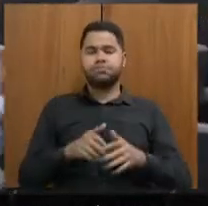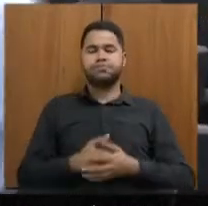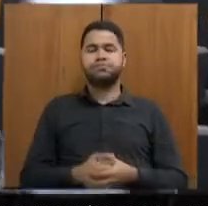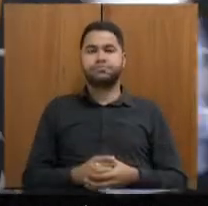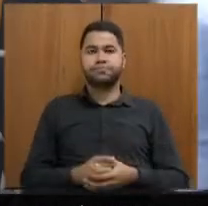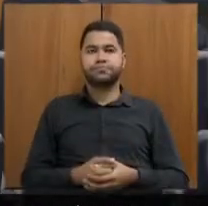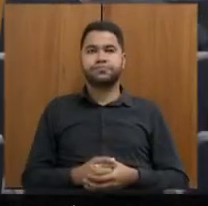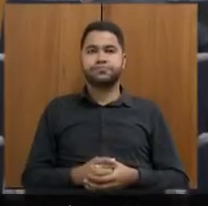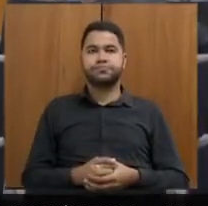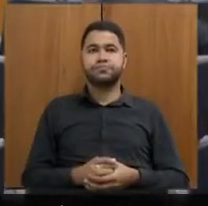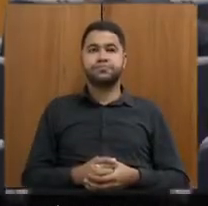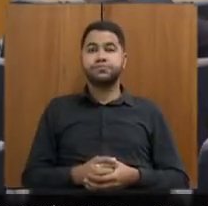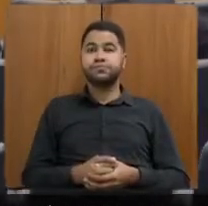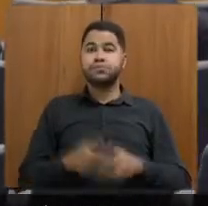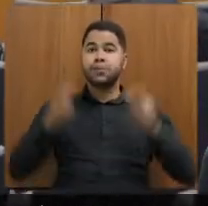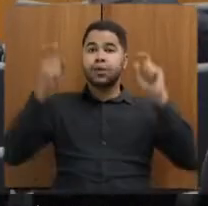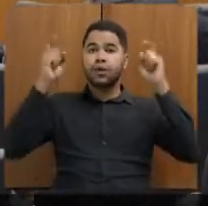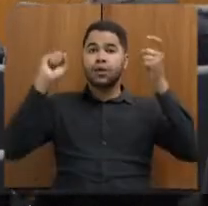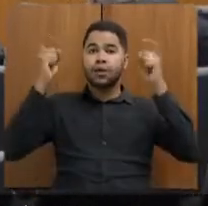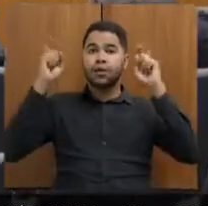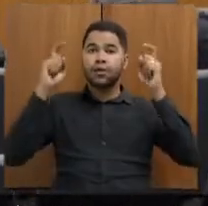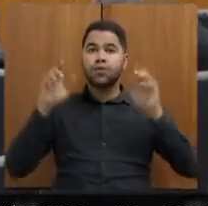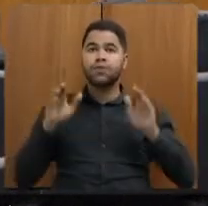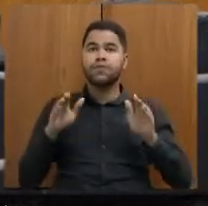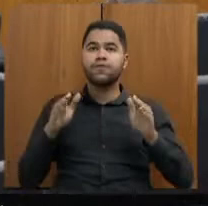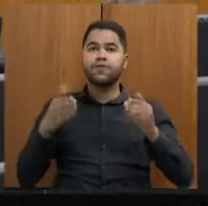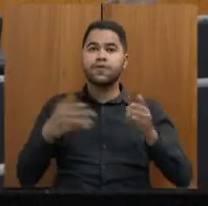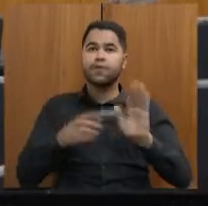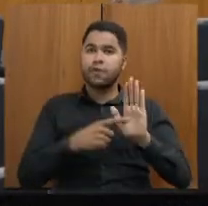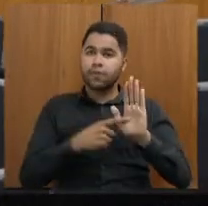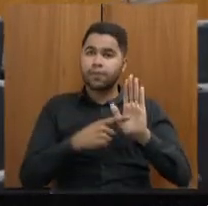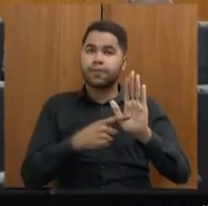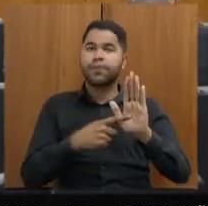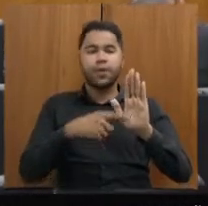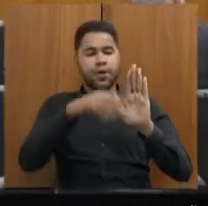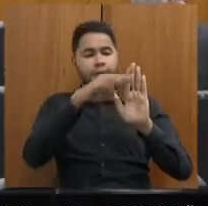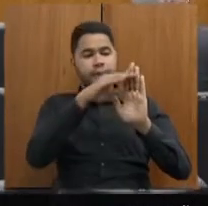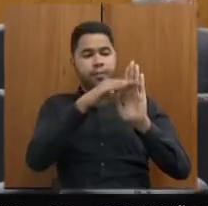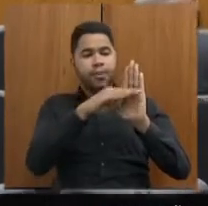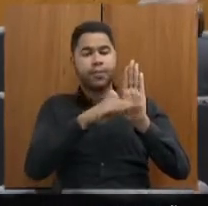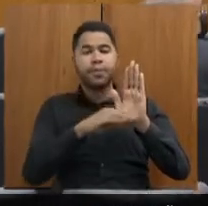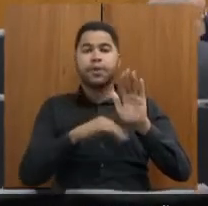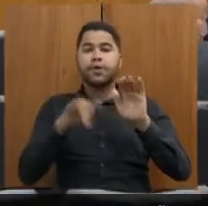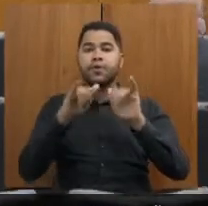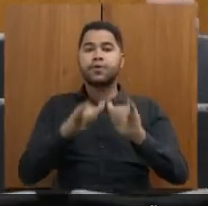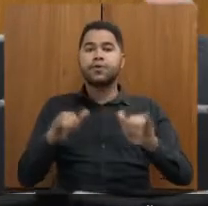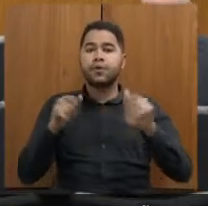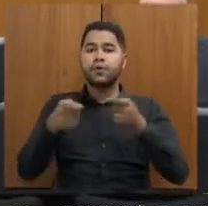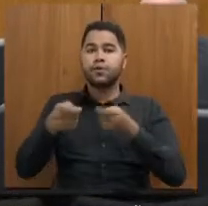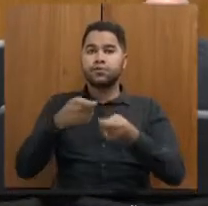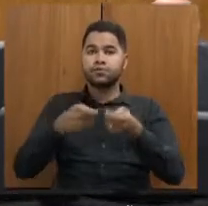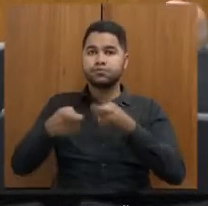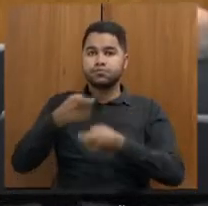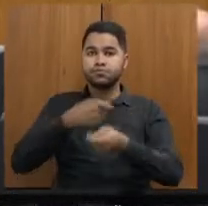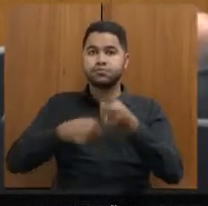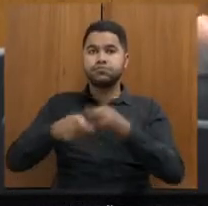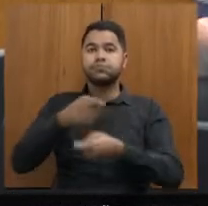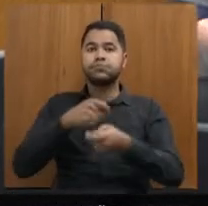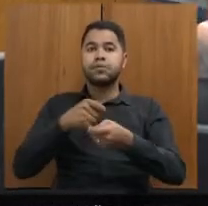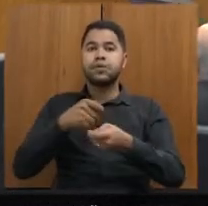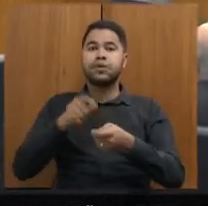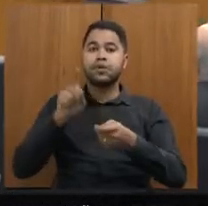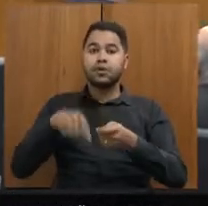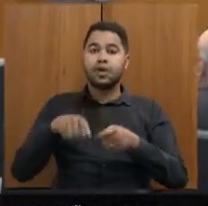e essa reunião se destina a apresentar a prestar informações sobre a gestão da secretaria de